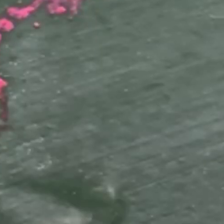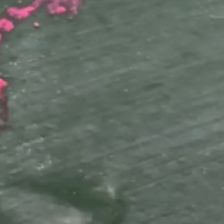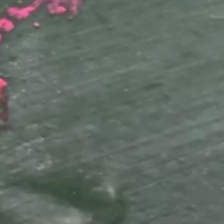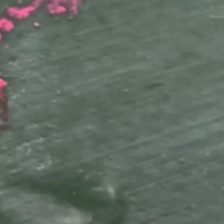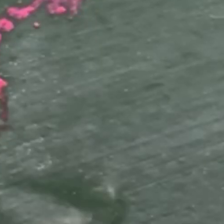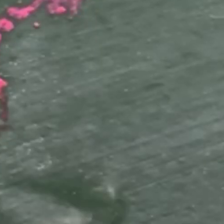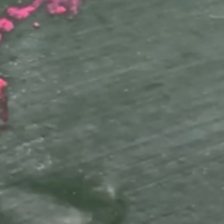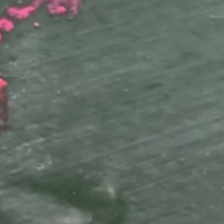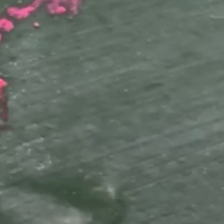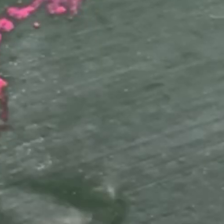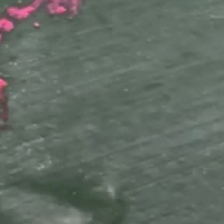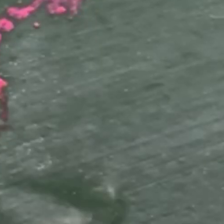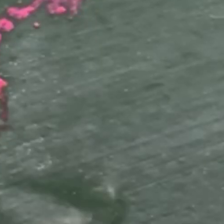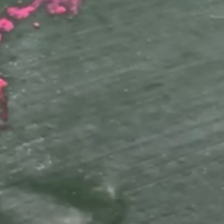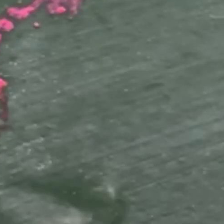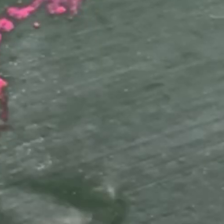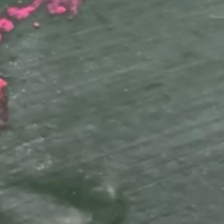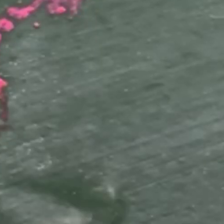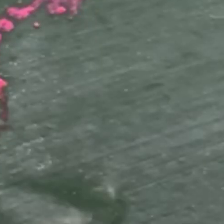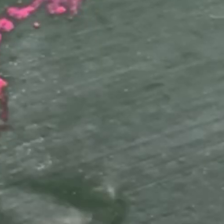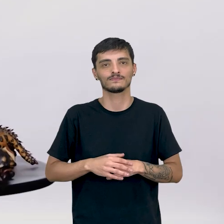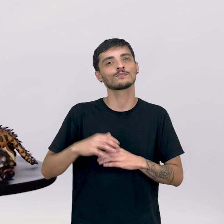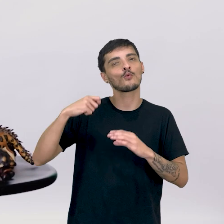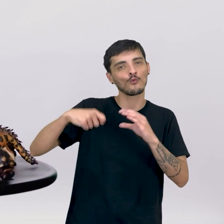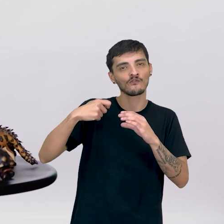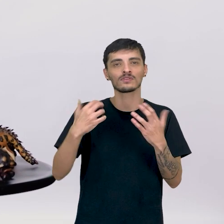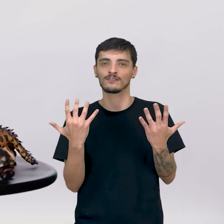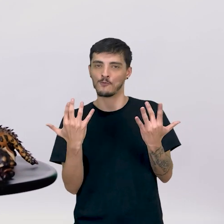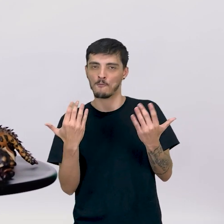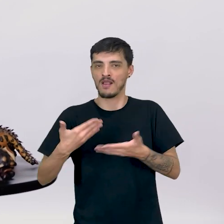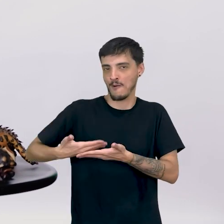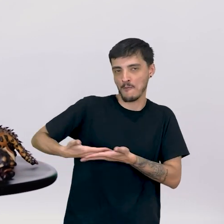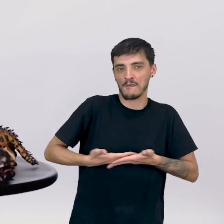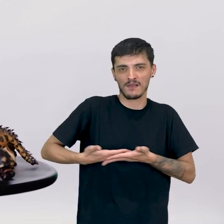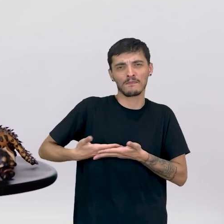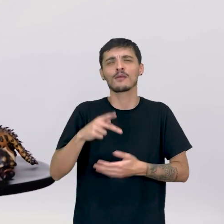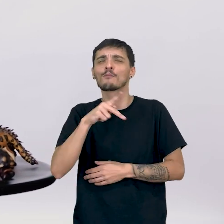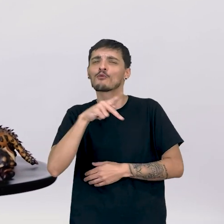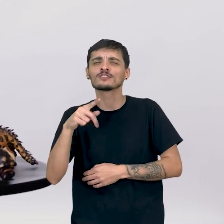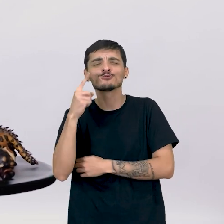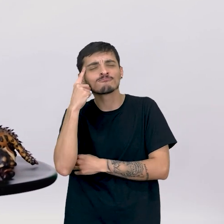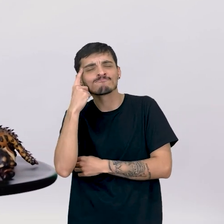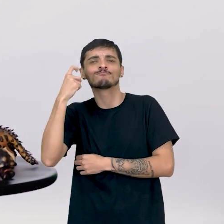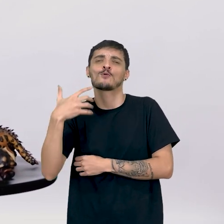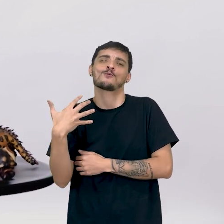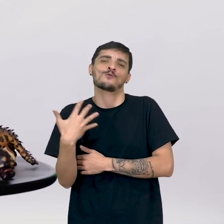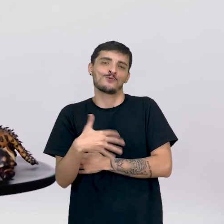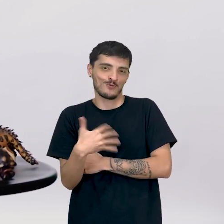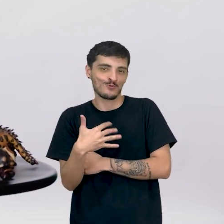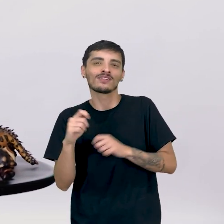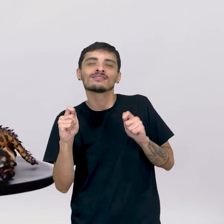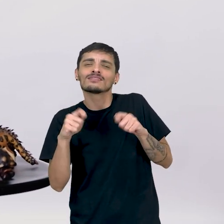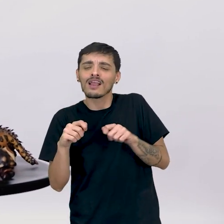Desenho inicial da lousa, com a mão da criança com 3 dedos. Mãos de Bebês é um vídeo muito criativo da professora Melissa